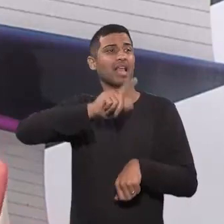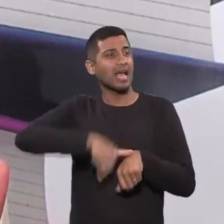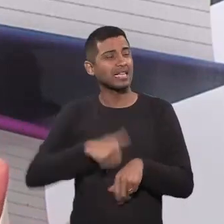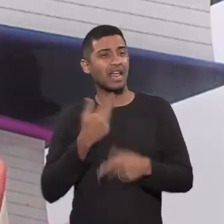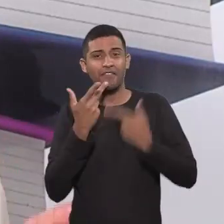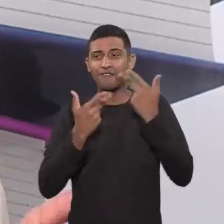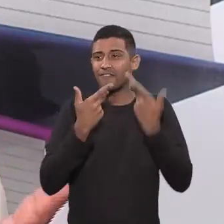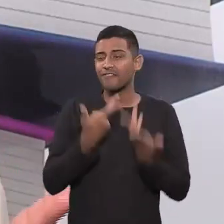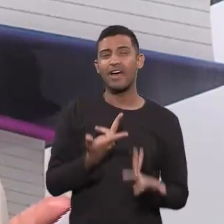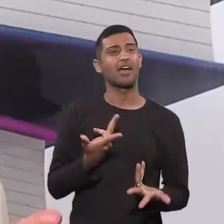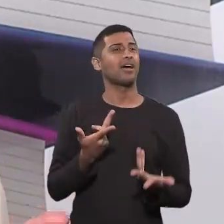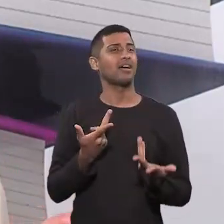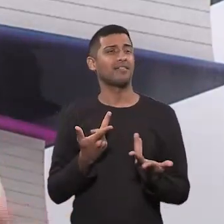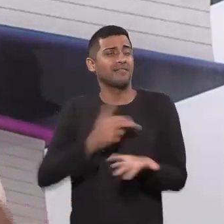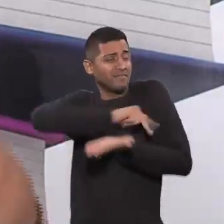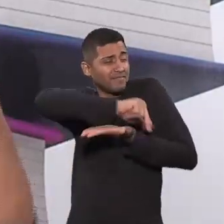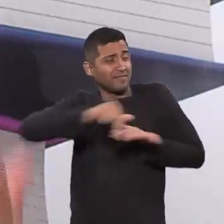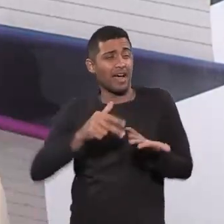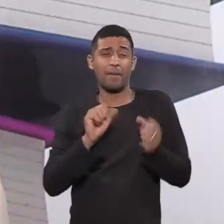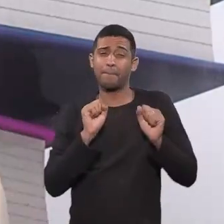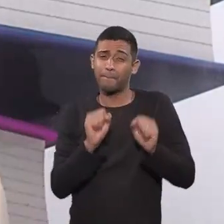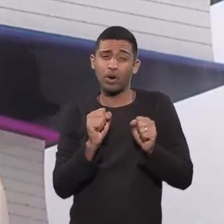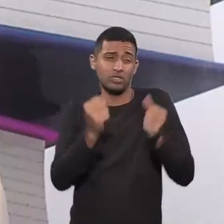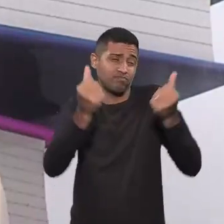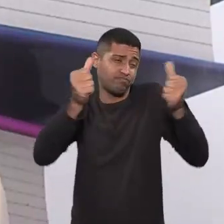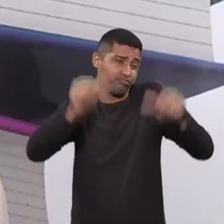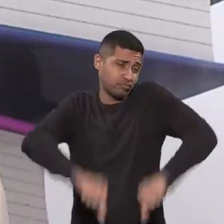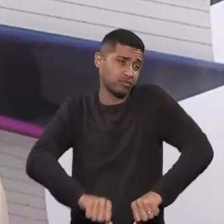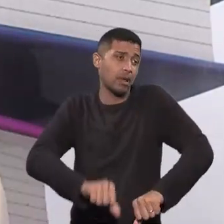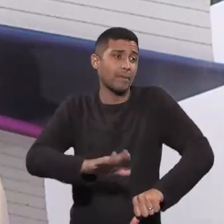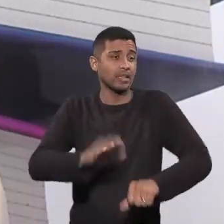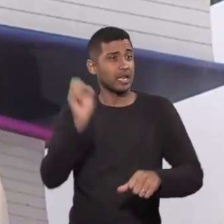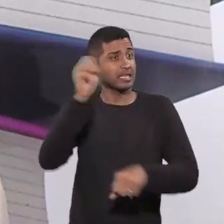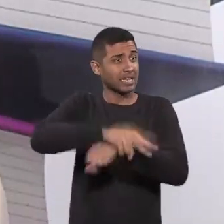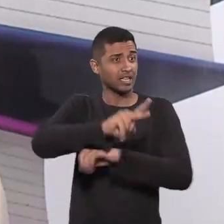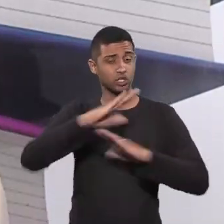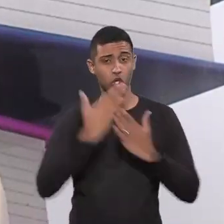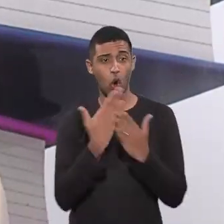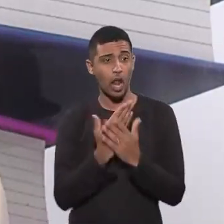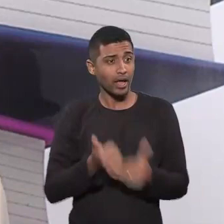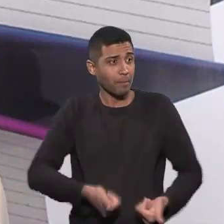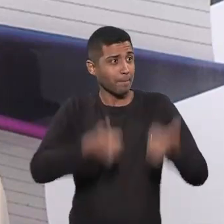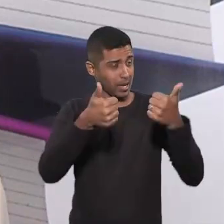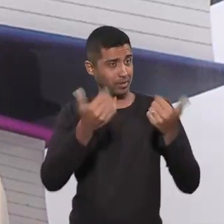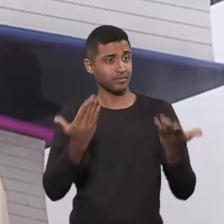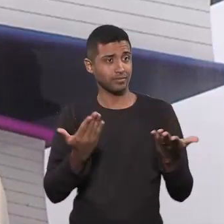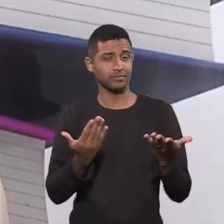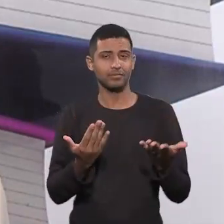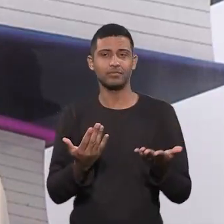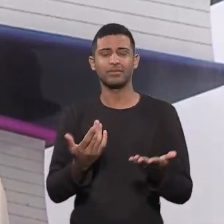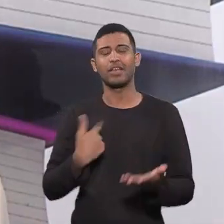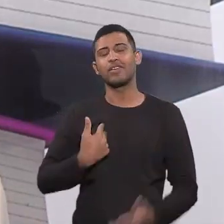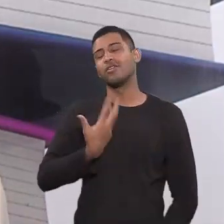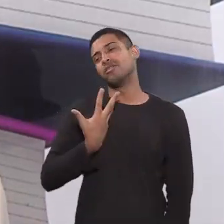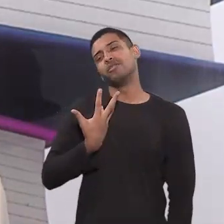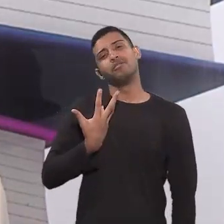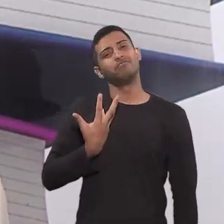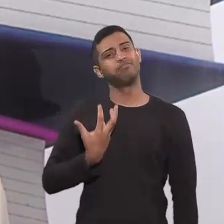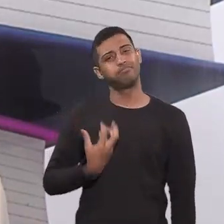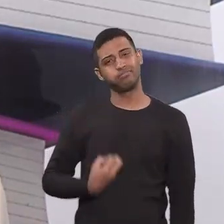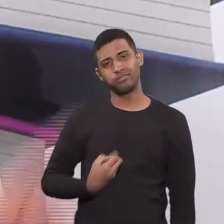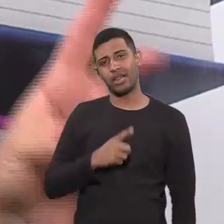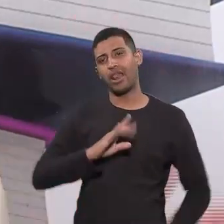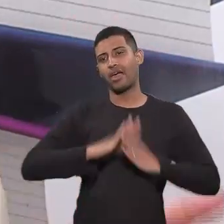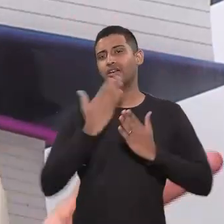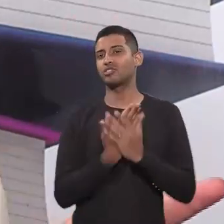de fala, de vários outros atrasos, e que aquilo poderiam trazer benefício para ele. Então, a minha primeira decepção